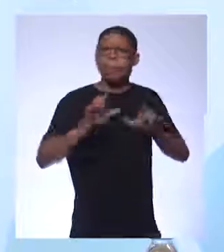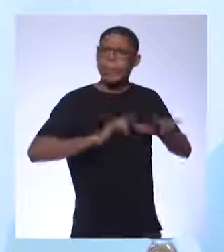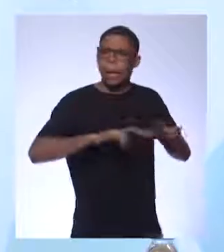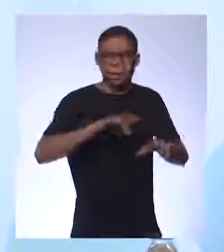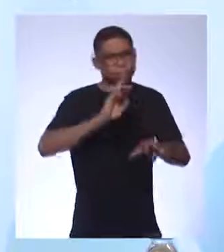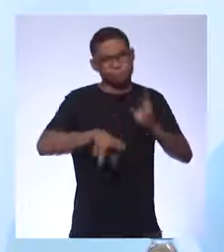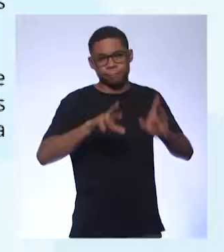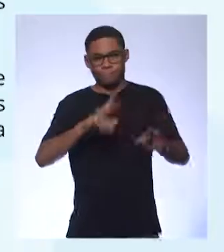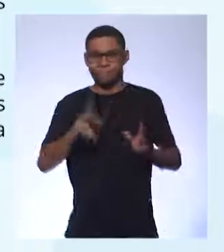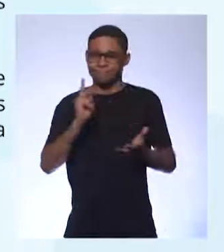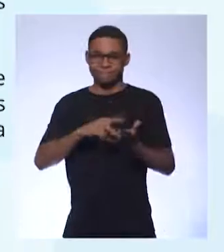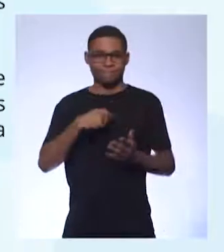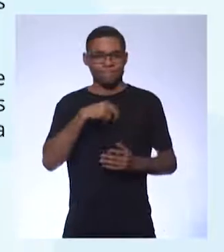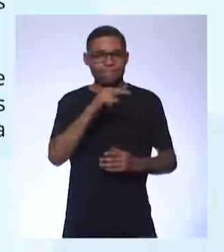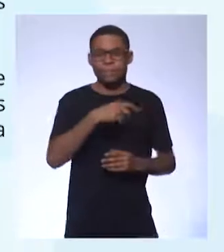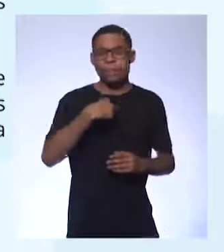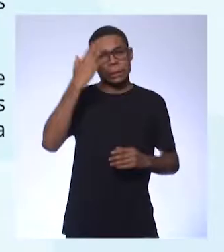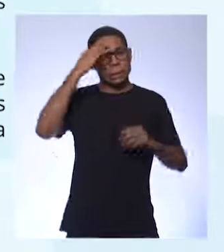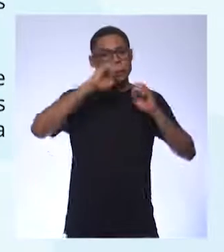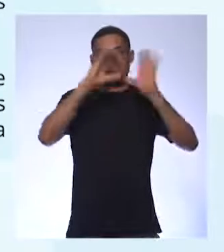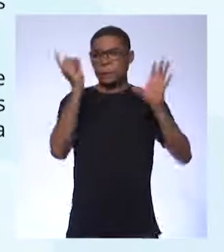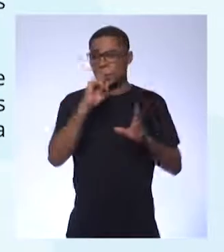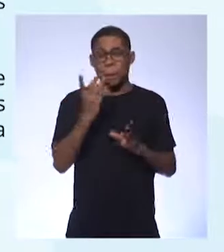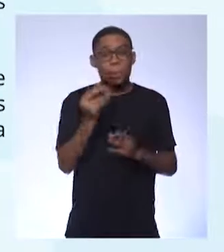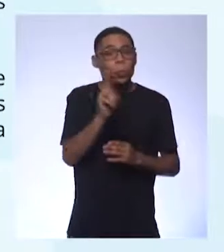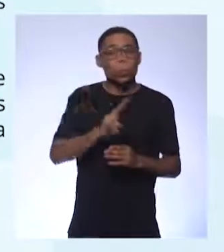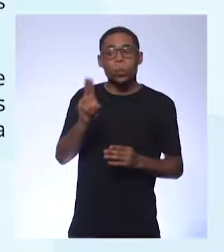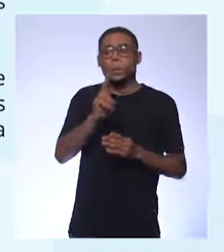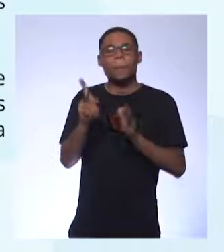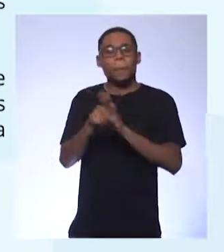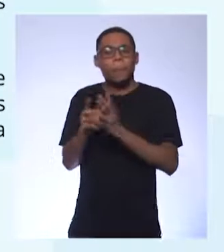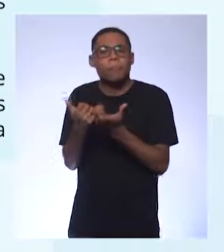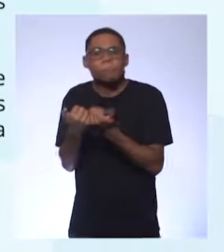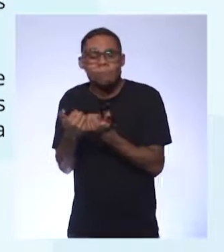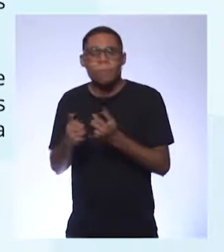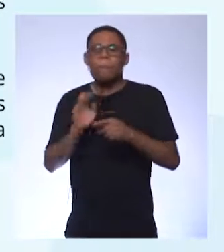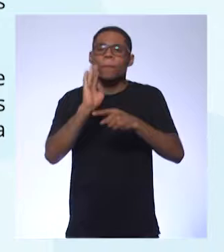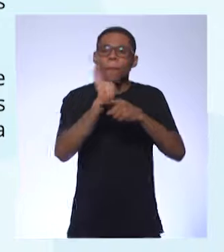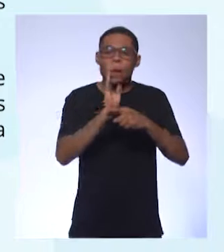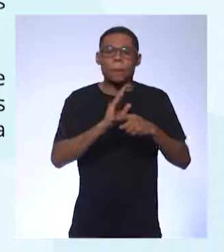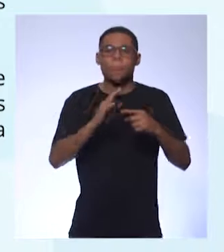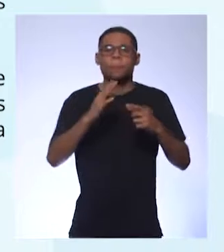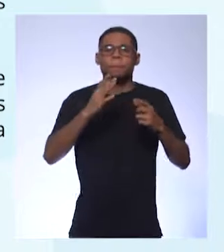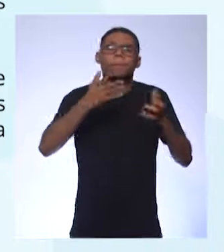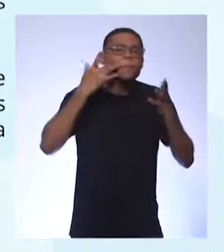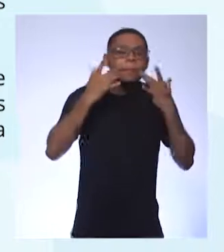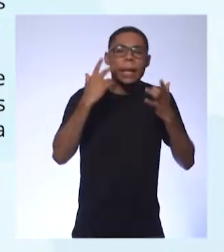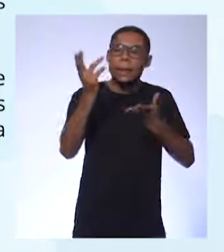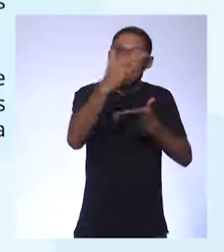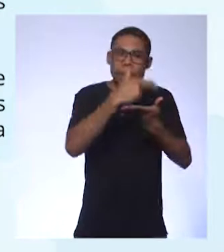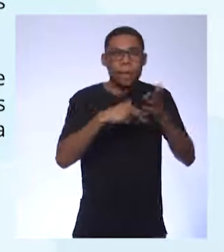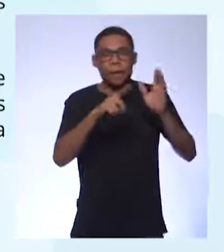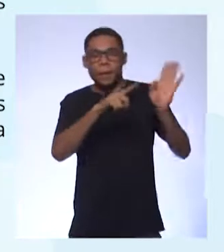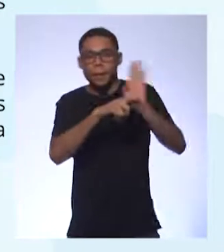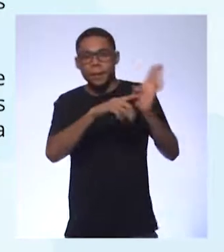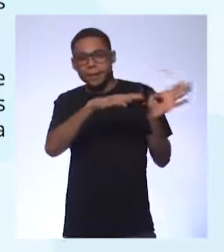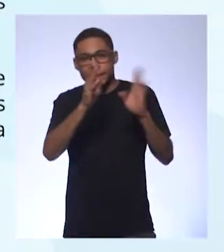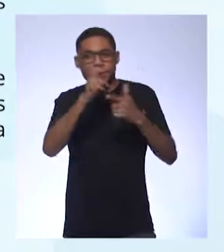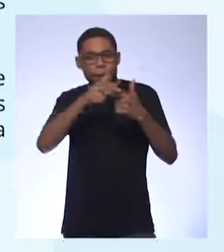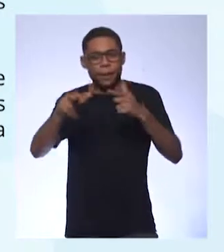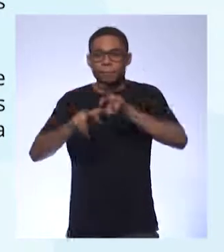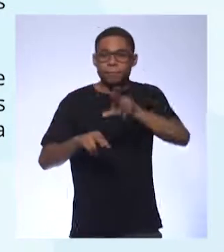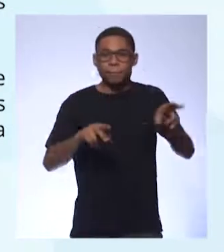não entendo. Muito usado na indústria de games, filmes e animações para trazer à realidade os objetos criados nesses